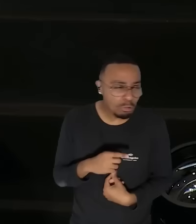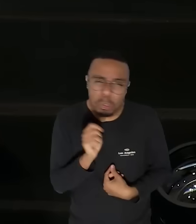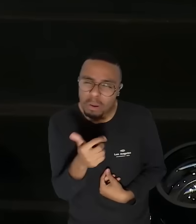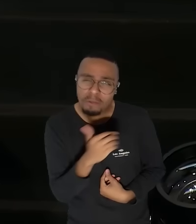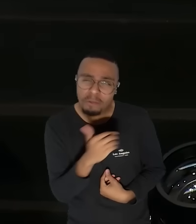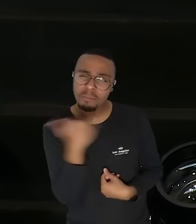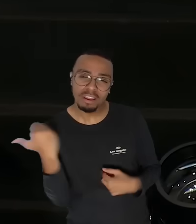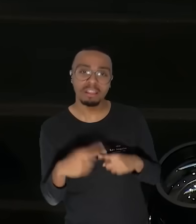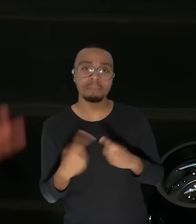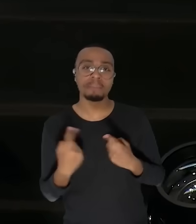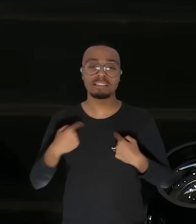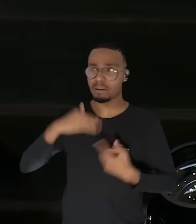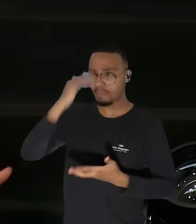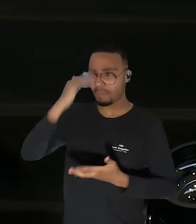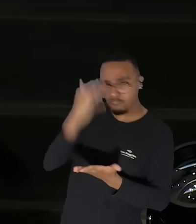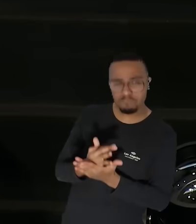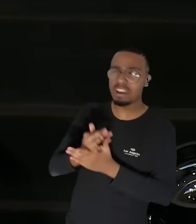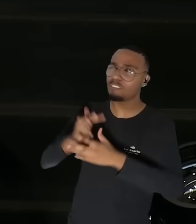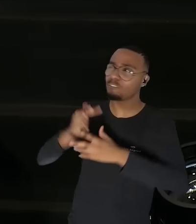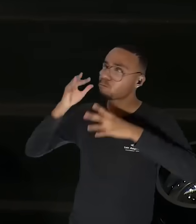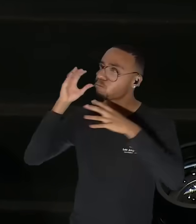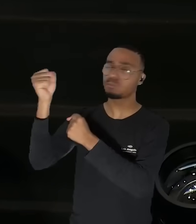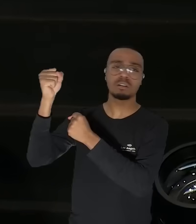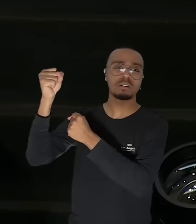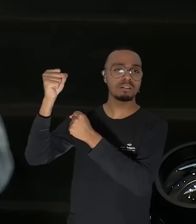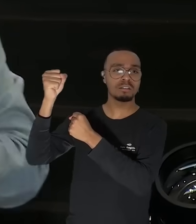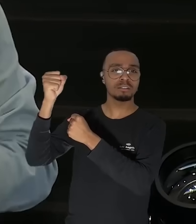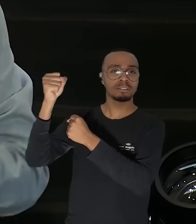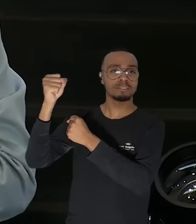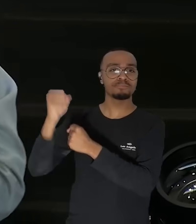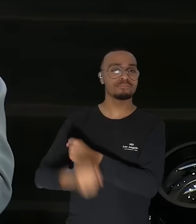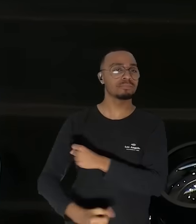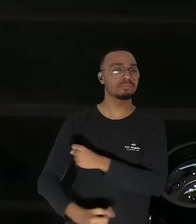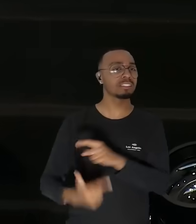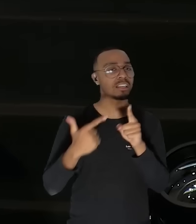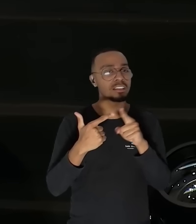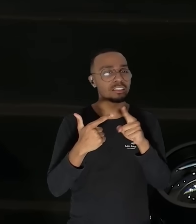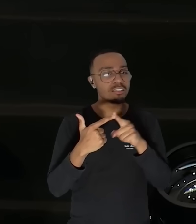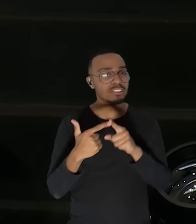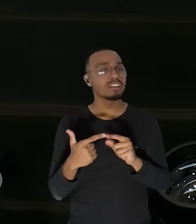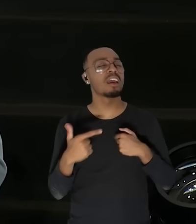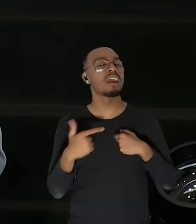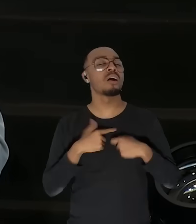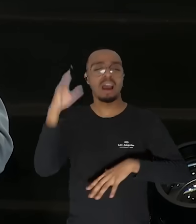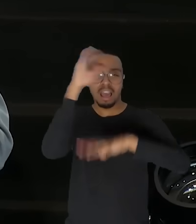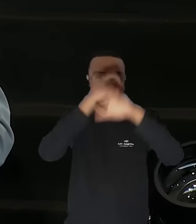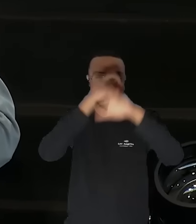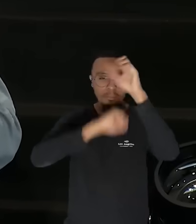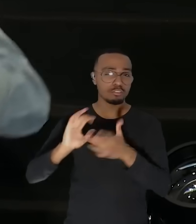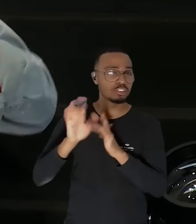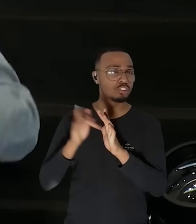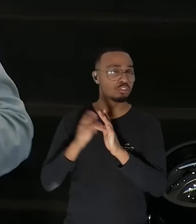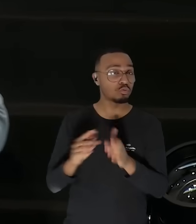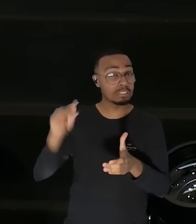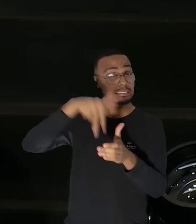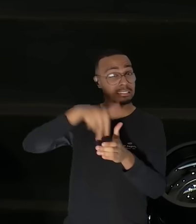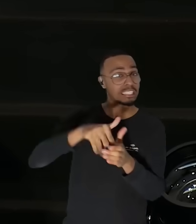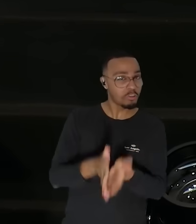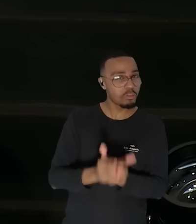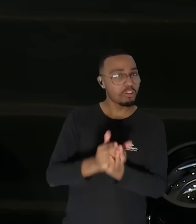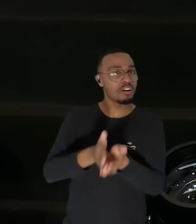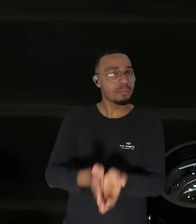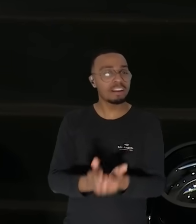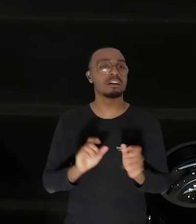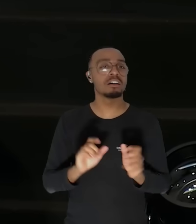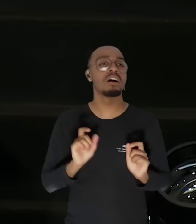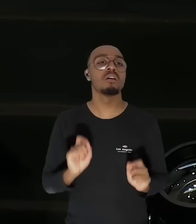fé não será tocada. A segunda coisa que eu aprendo com Jesus no barco é que tempestades